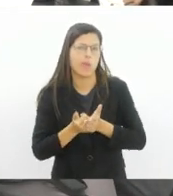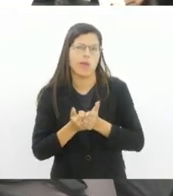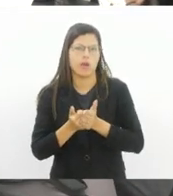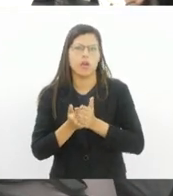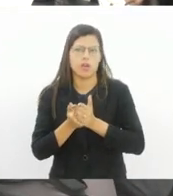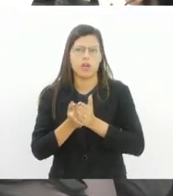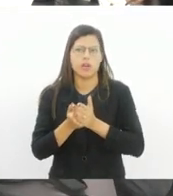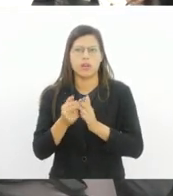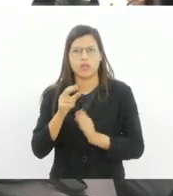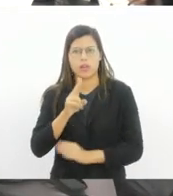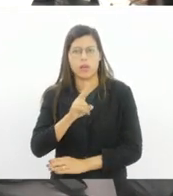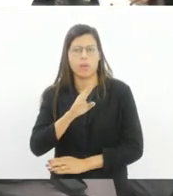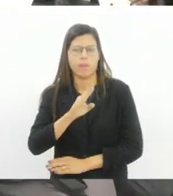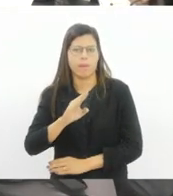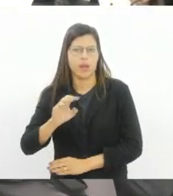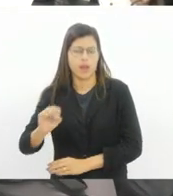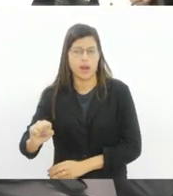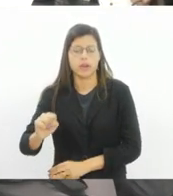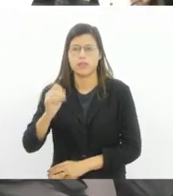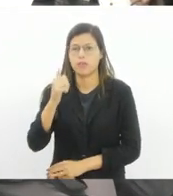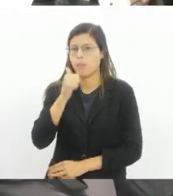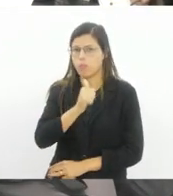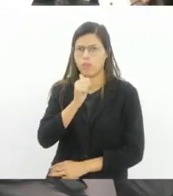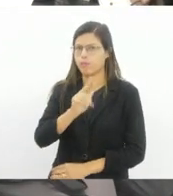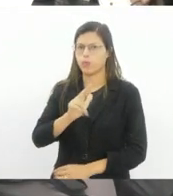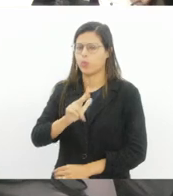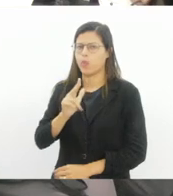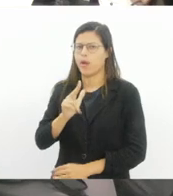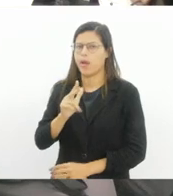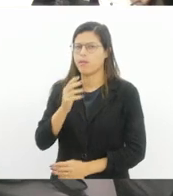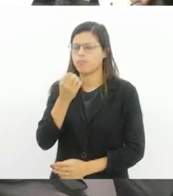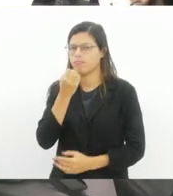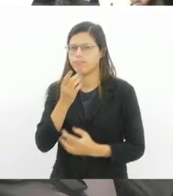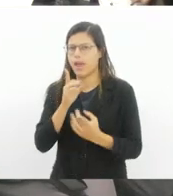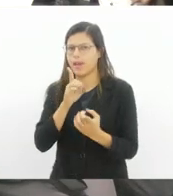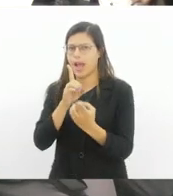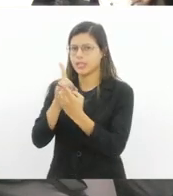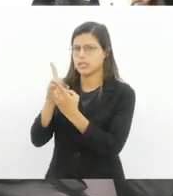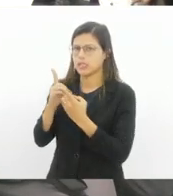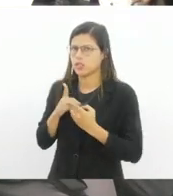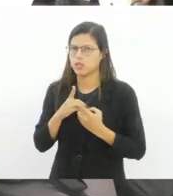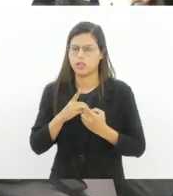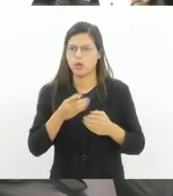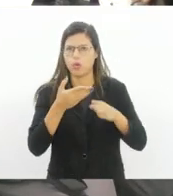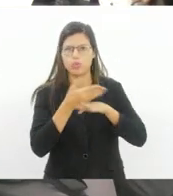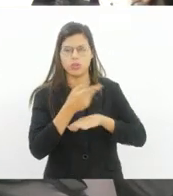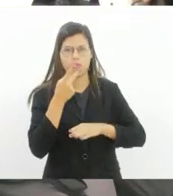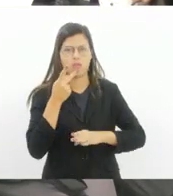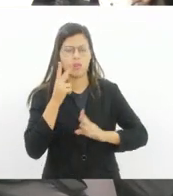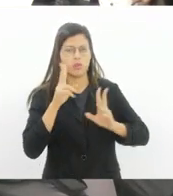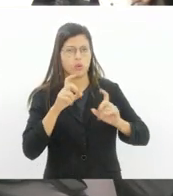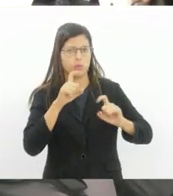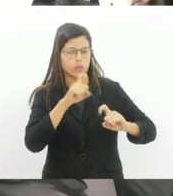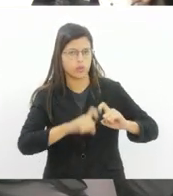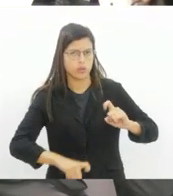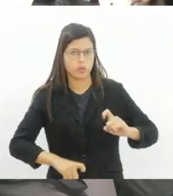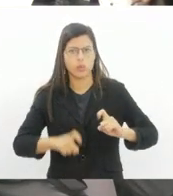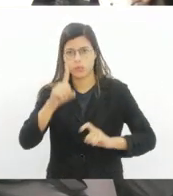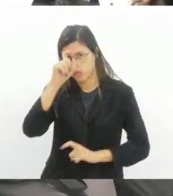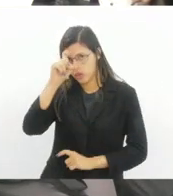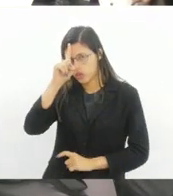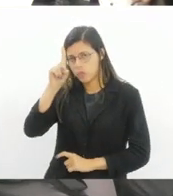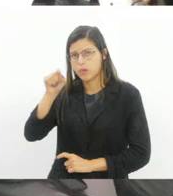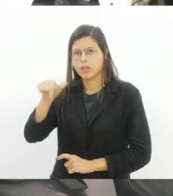básicas. As mulheres não são bem atendidas quando chegam para relatar um estupro nas unidades básicas, nos hospitais. Elas sequer